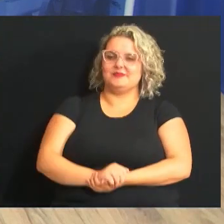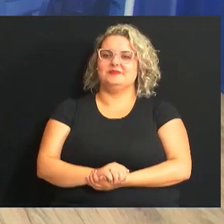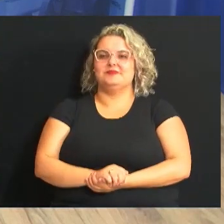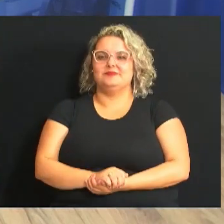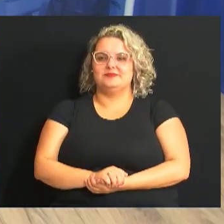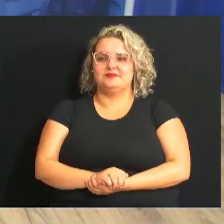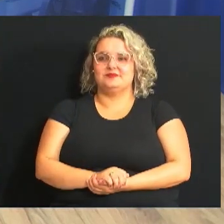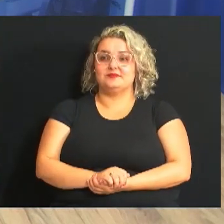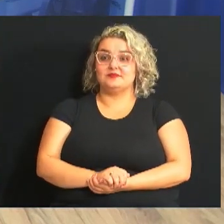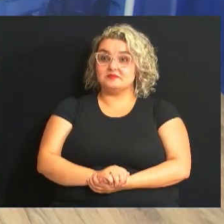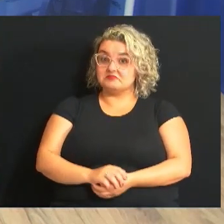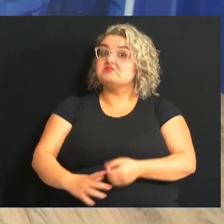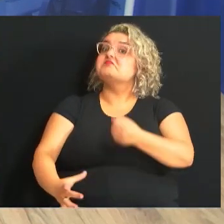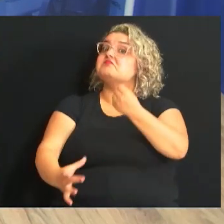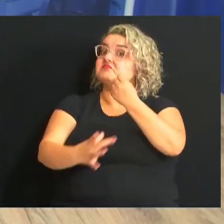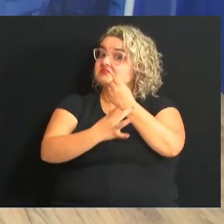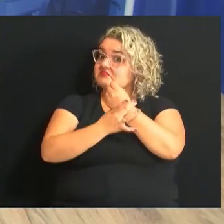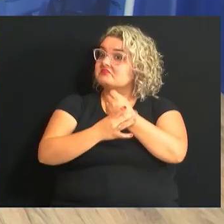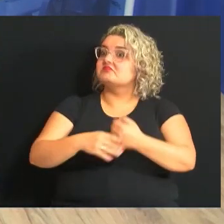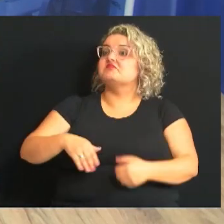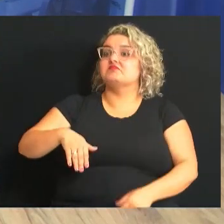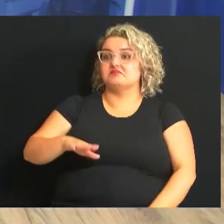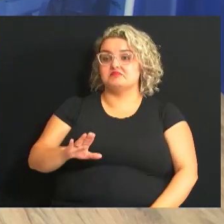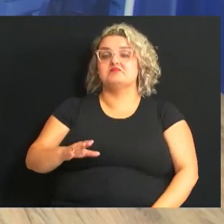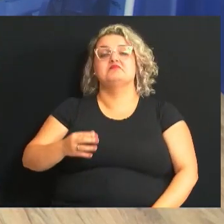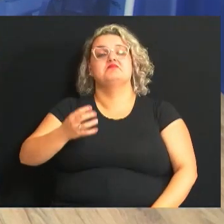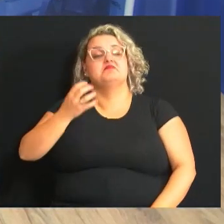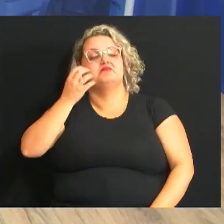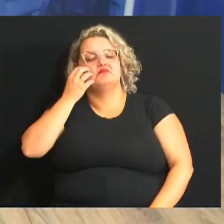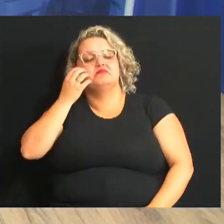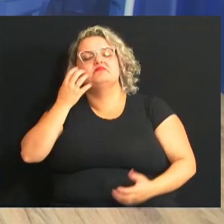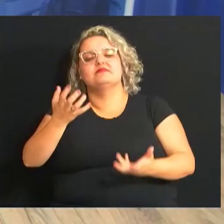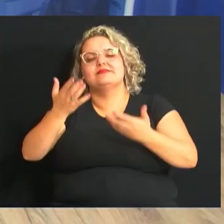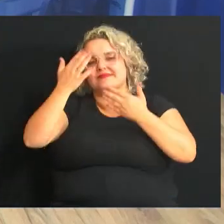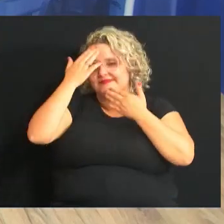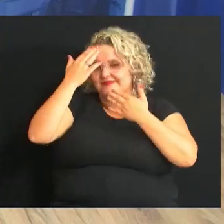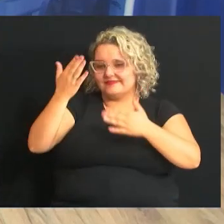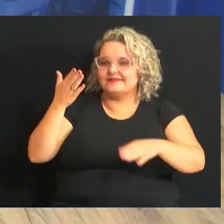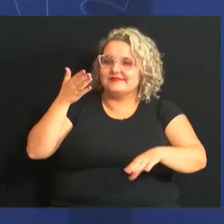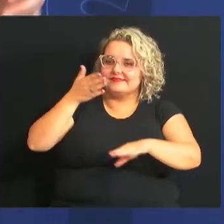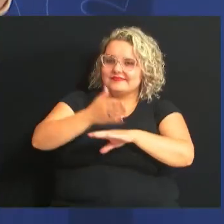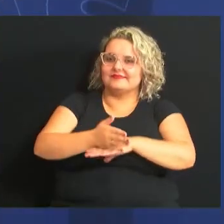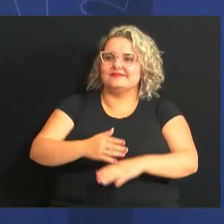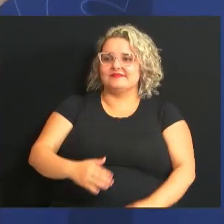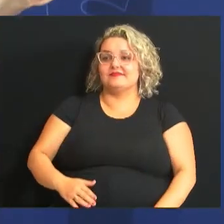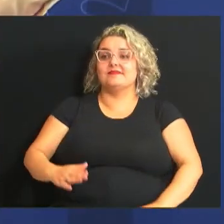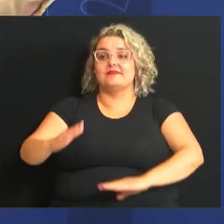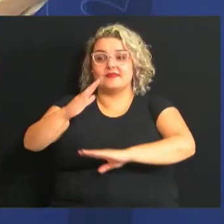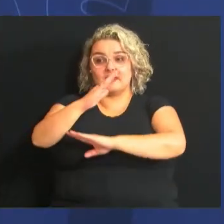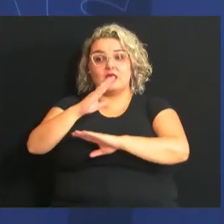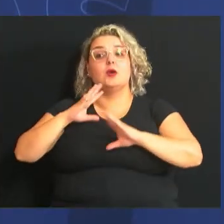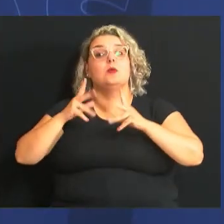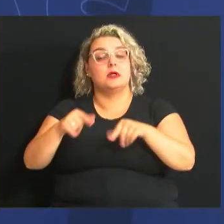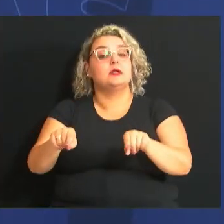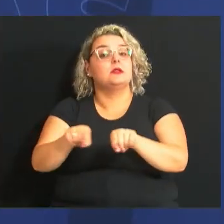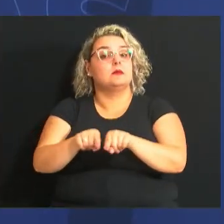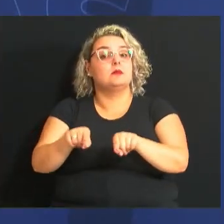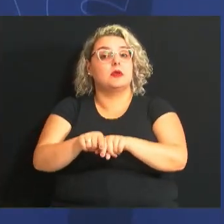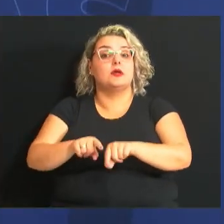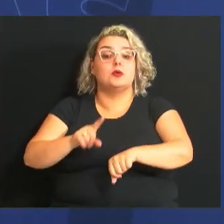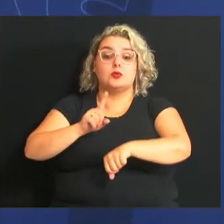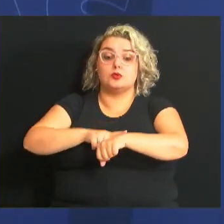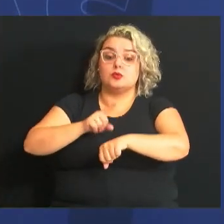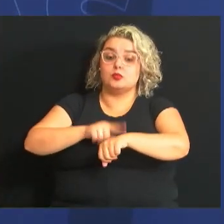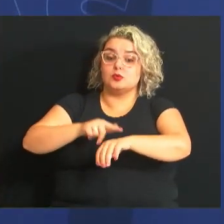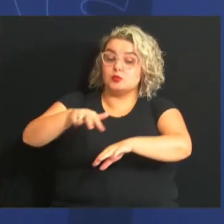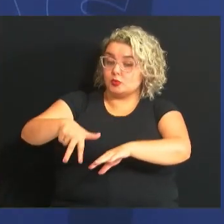Muita segurança, né, André Aranha? Quero agradecer a sua participação aqui no nosso Câmara Total, também a disponibilidade do tempo